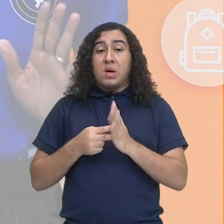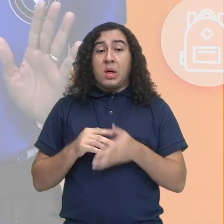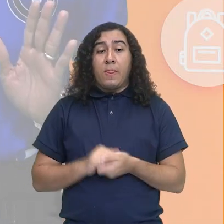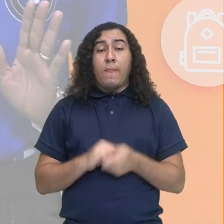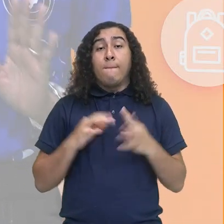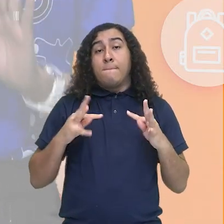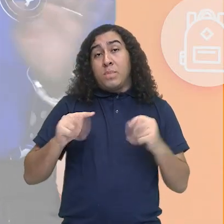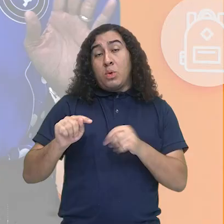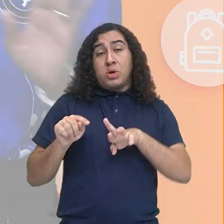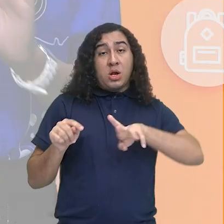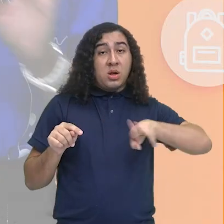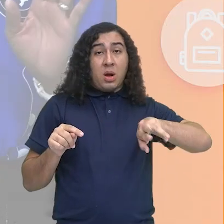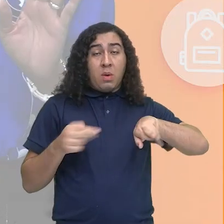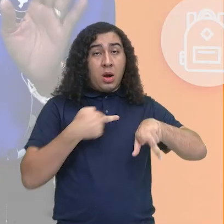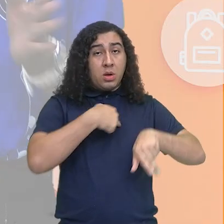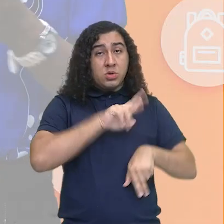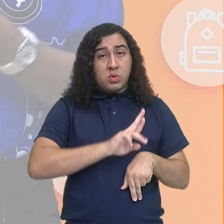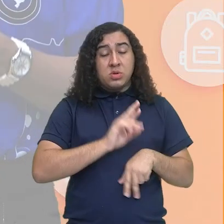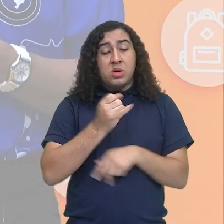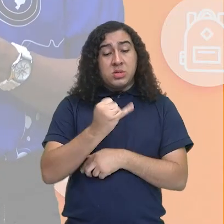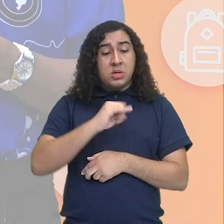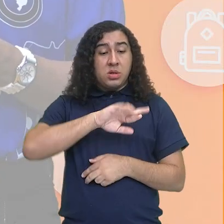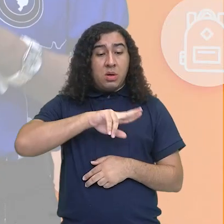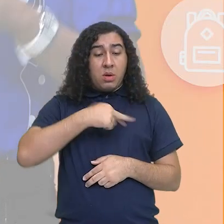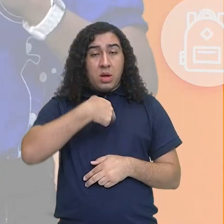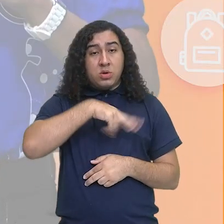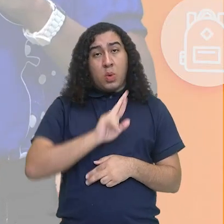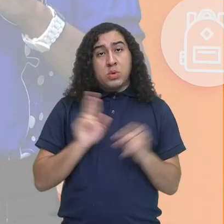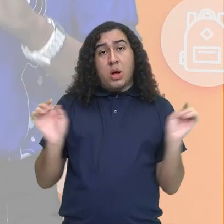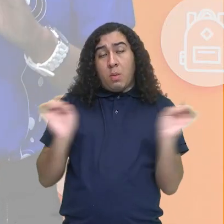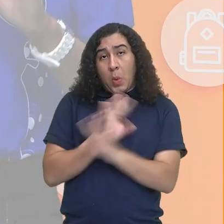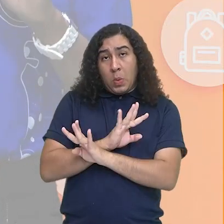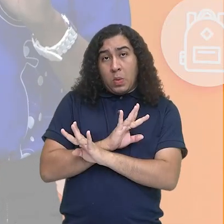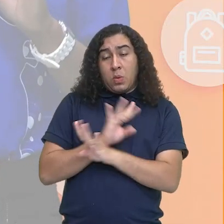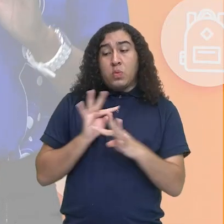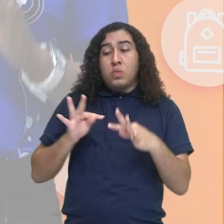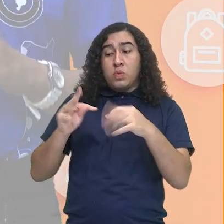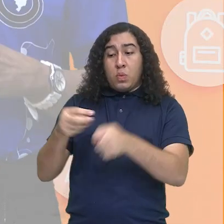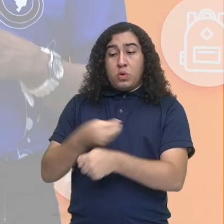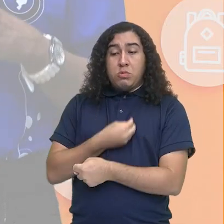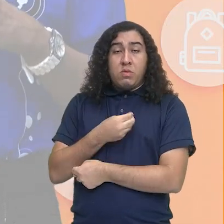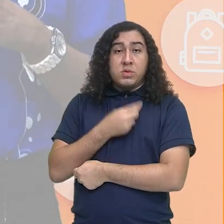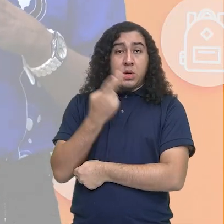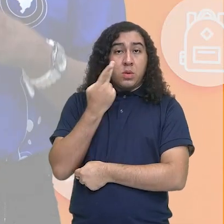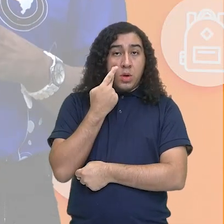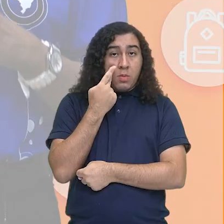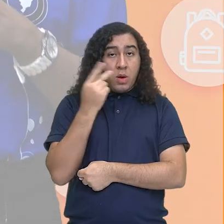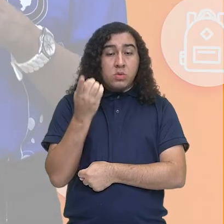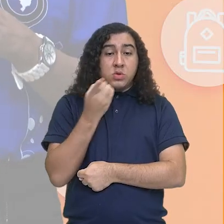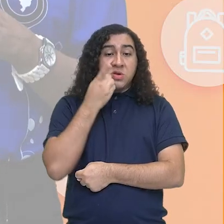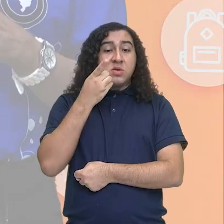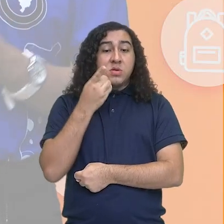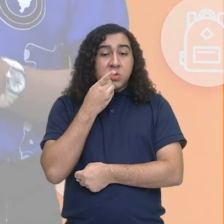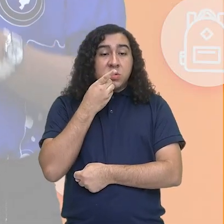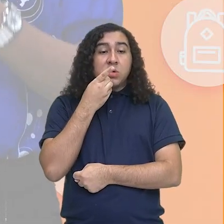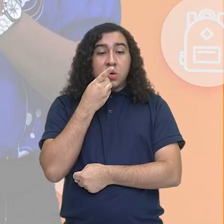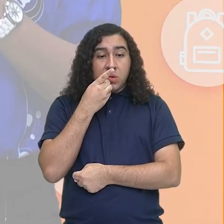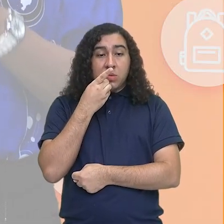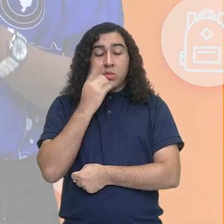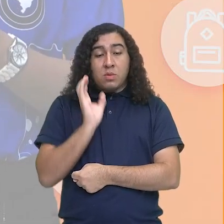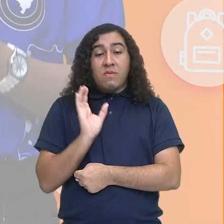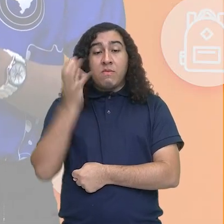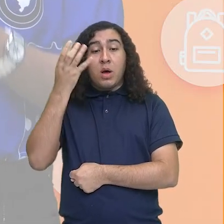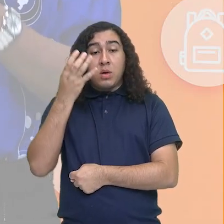que não é sagrado. Pronto, não é sagrado, é profano. É toda a vida comum do dia a dia,